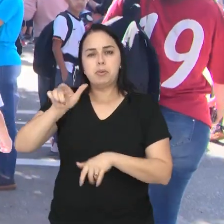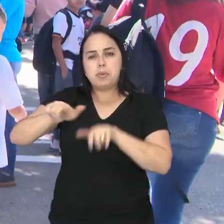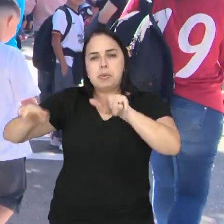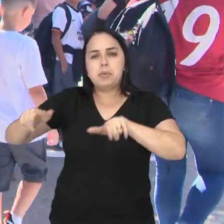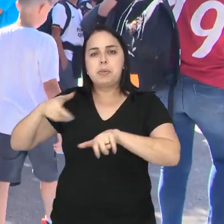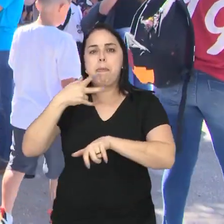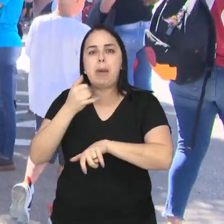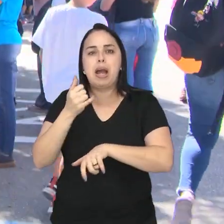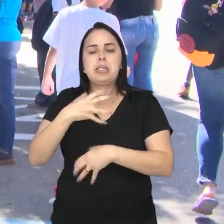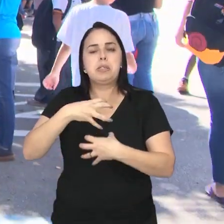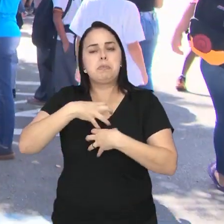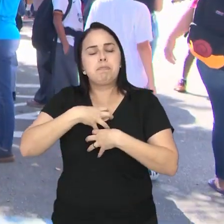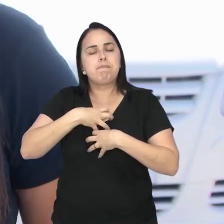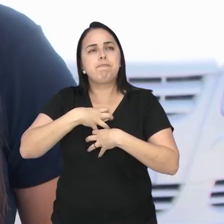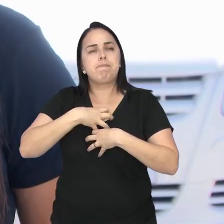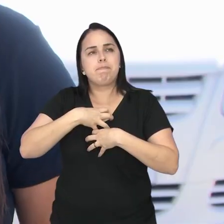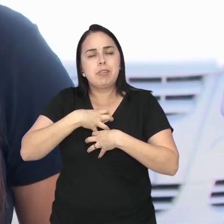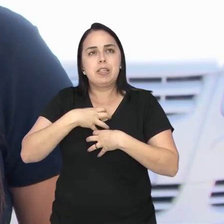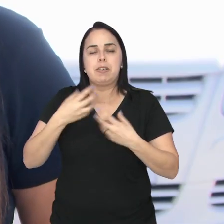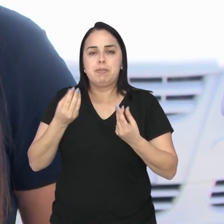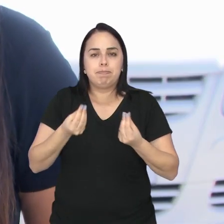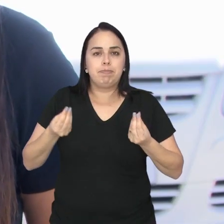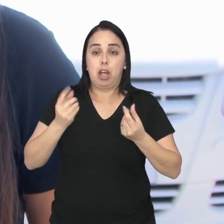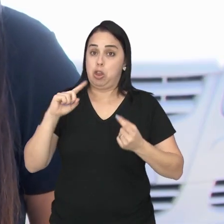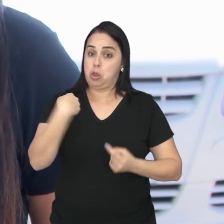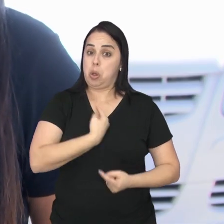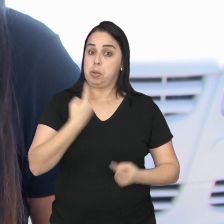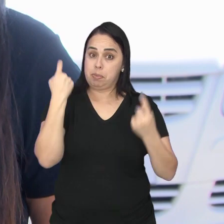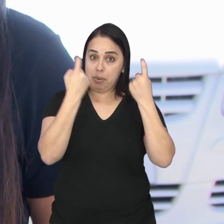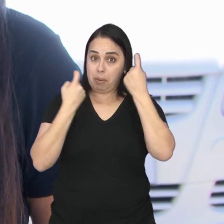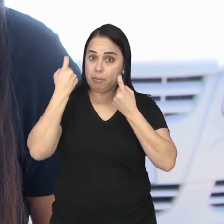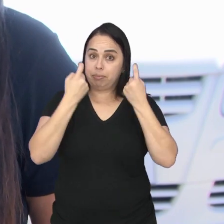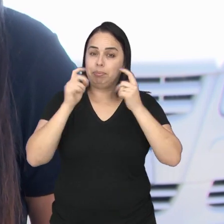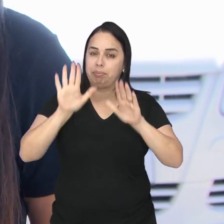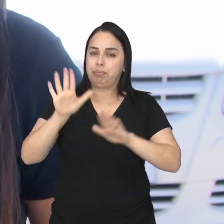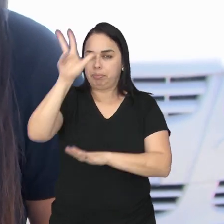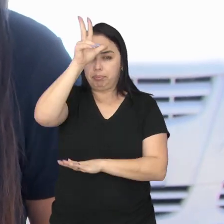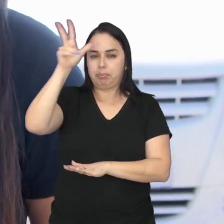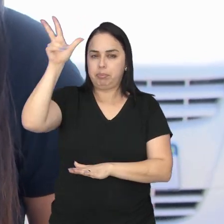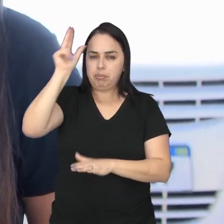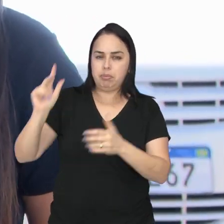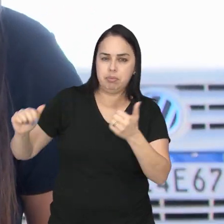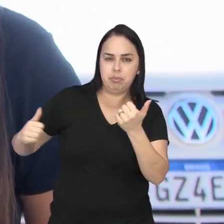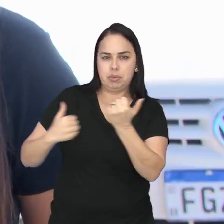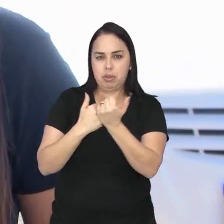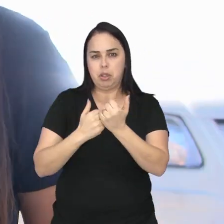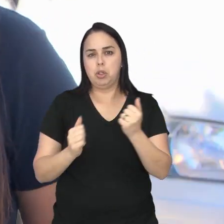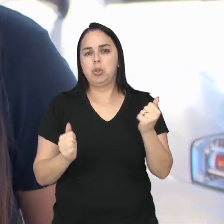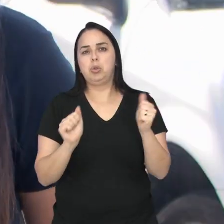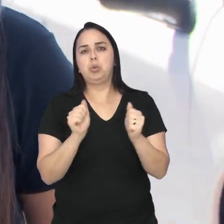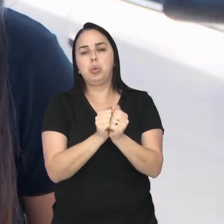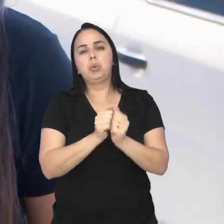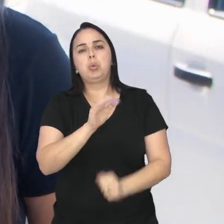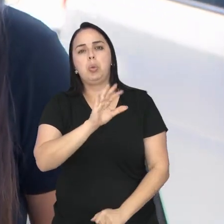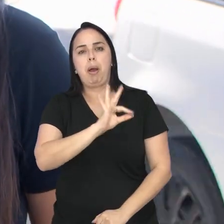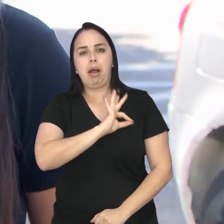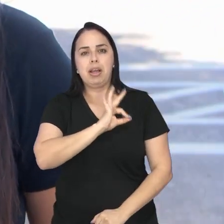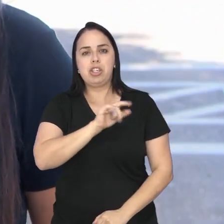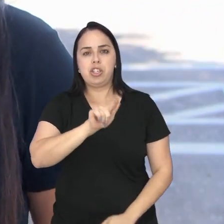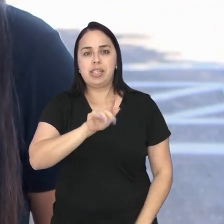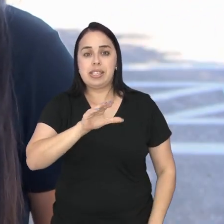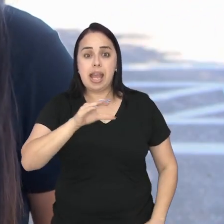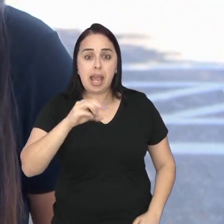o sentimento dos pais se repete e a gente fica preocupada né mas daí a prefeitura deu apoio da guarda civil